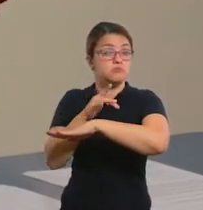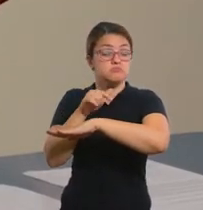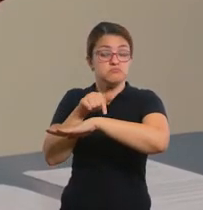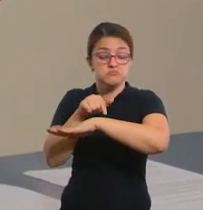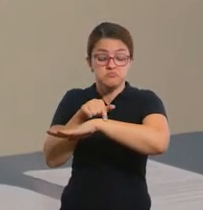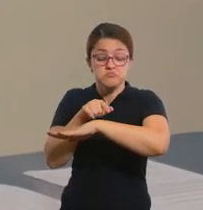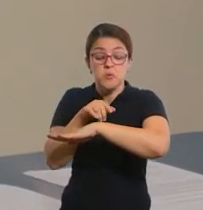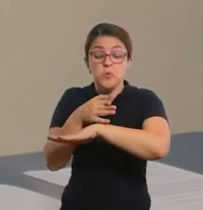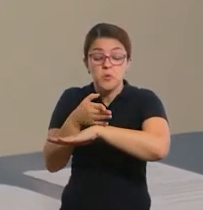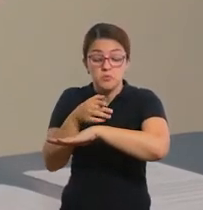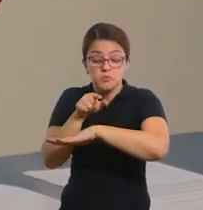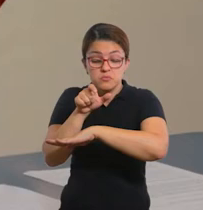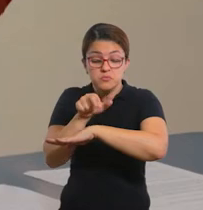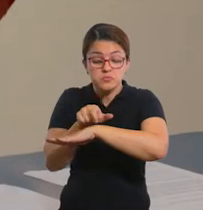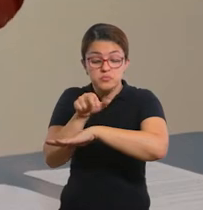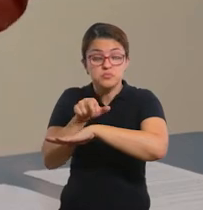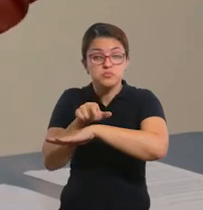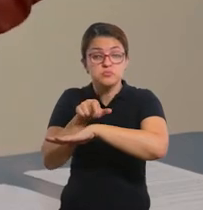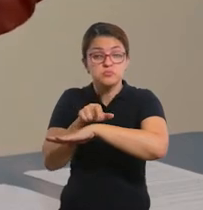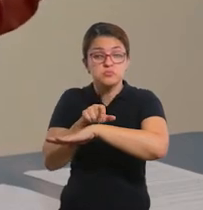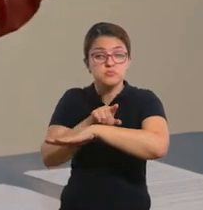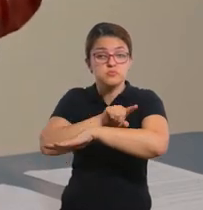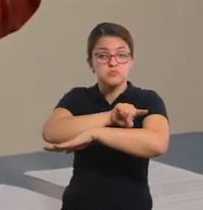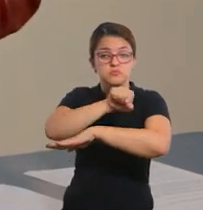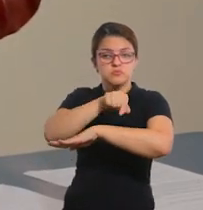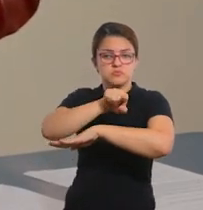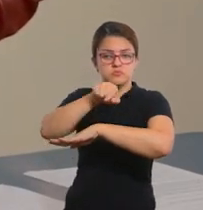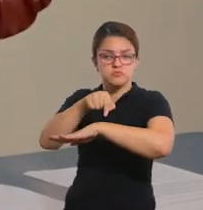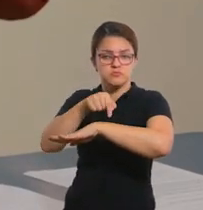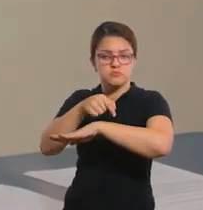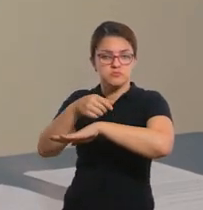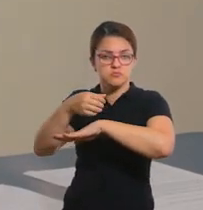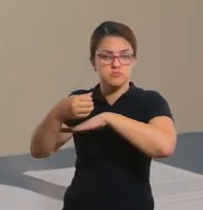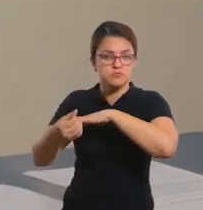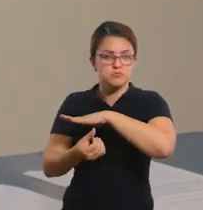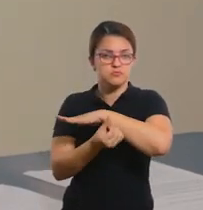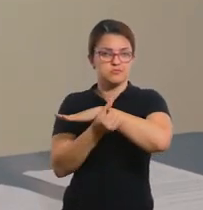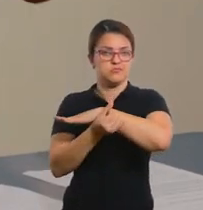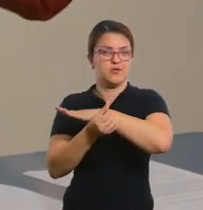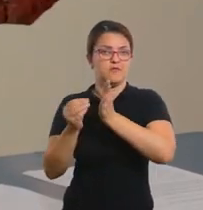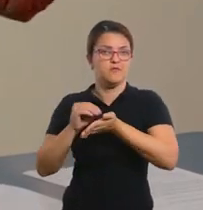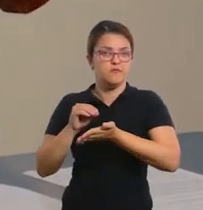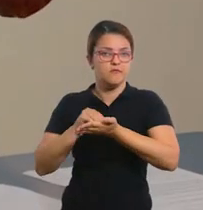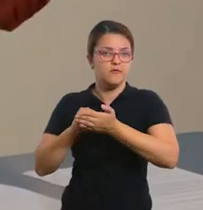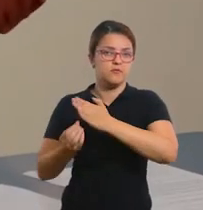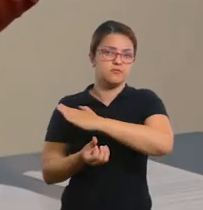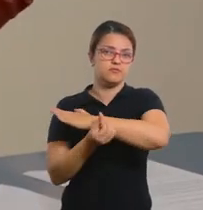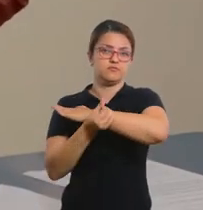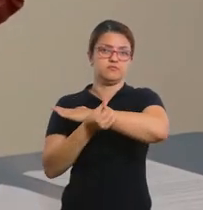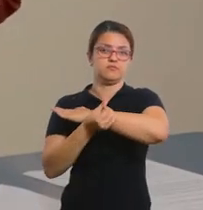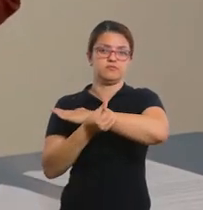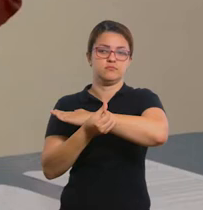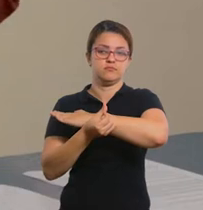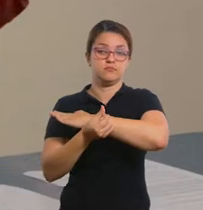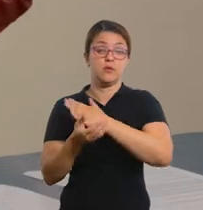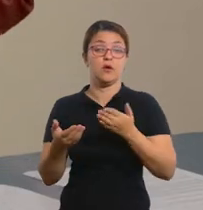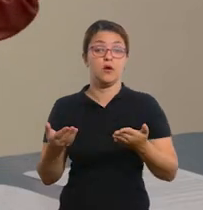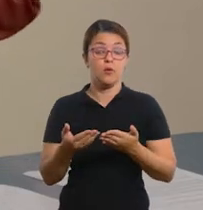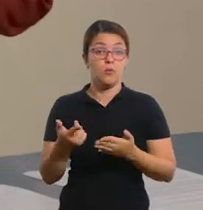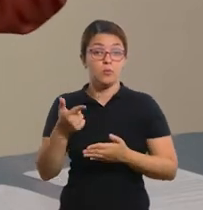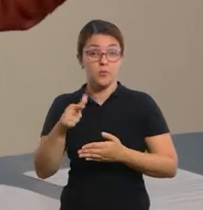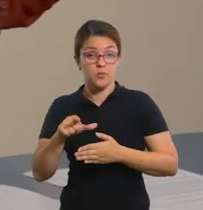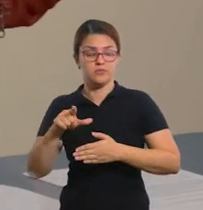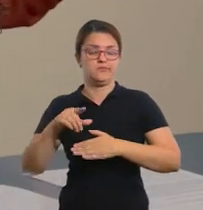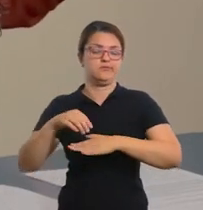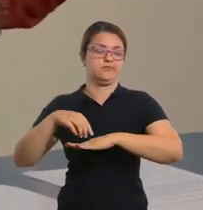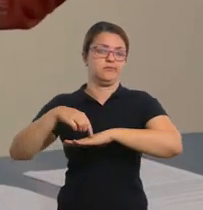certo? Tenho que identificar qual é ele. Como eu estou contando de 1 em 1, tá fácil. Então, o número que está faltando é o número 6. Agora, eu